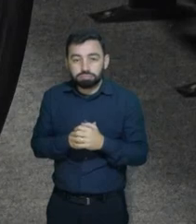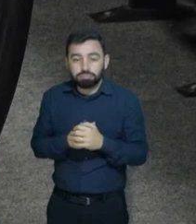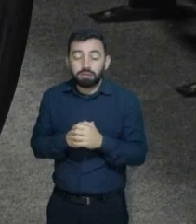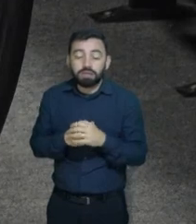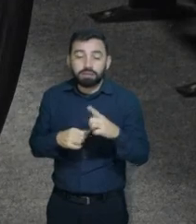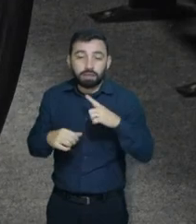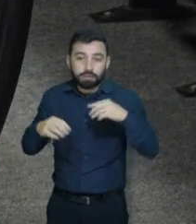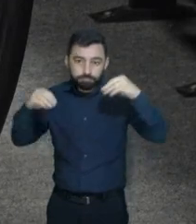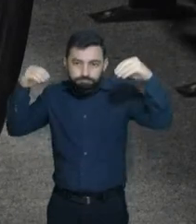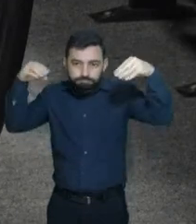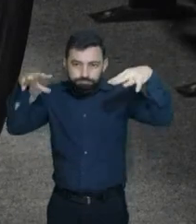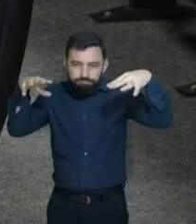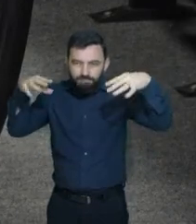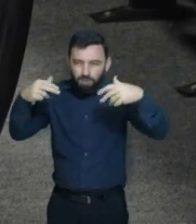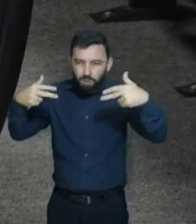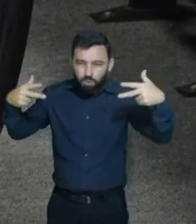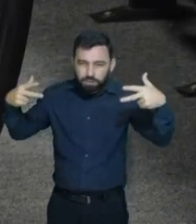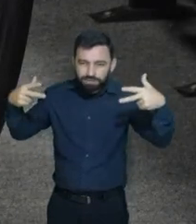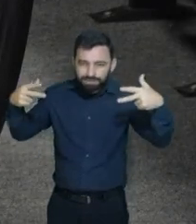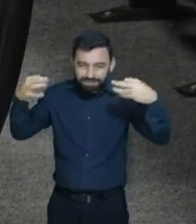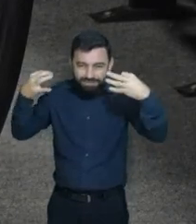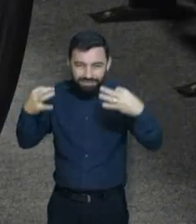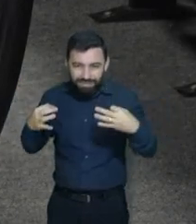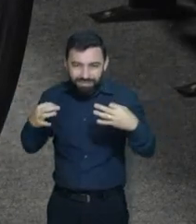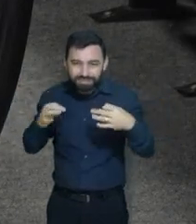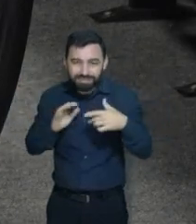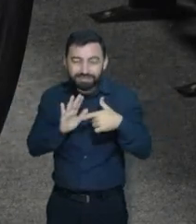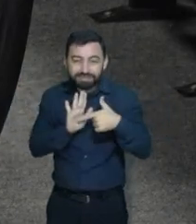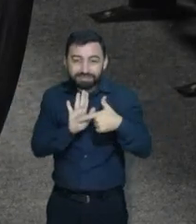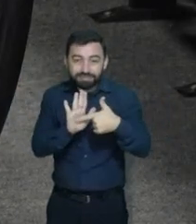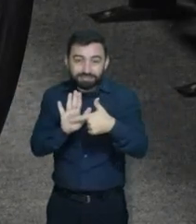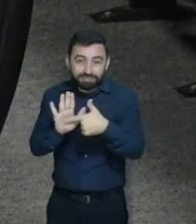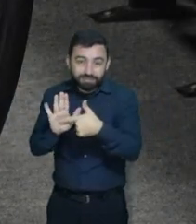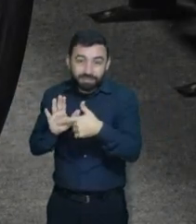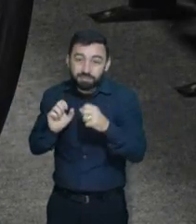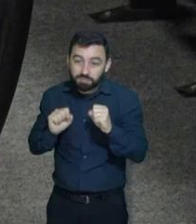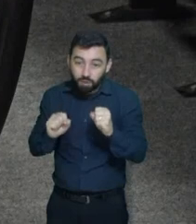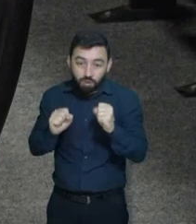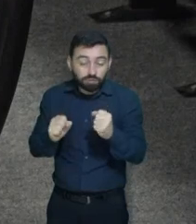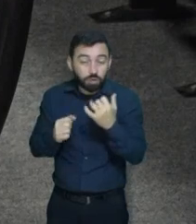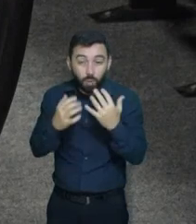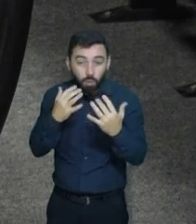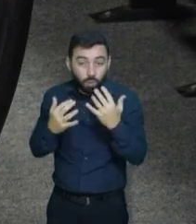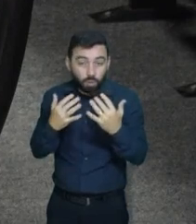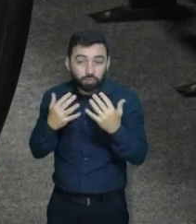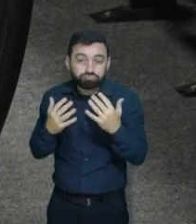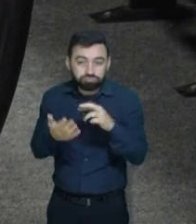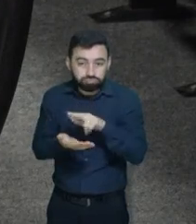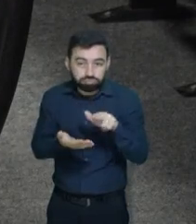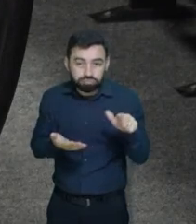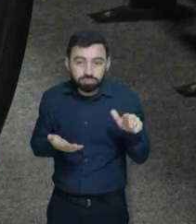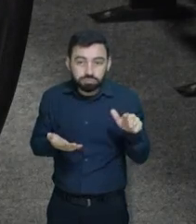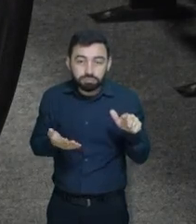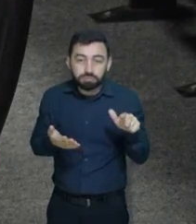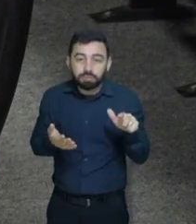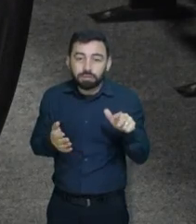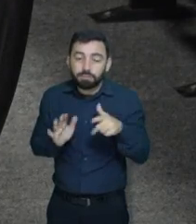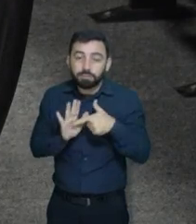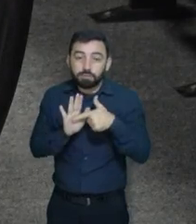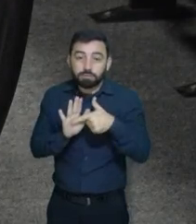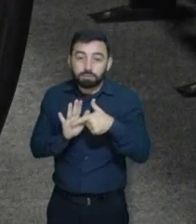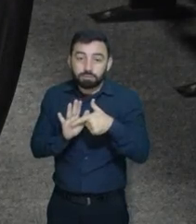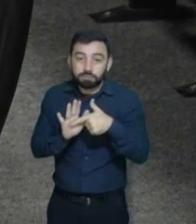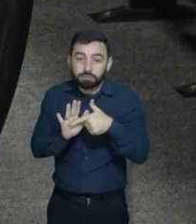LEDs usados para um fim adequado, podem ser coloridas, pode, de fato, produzir